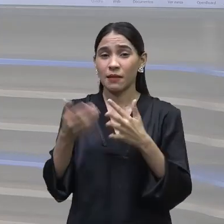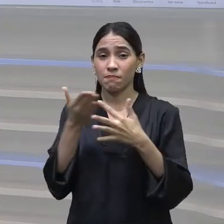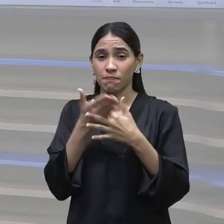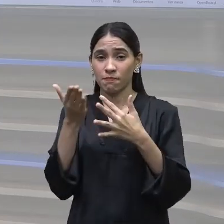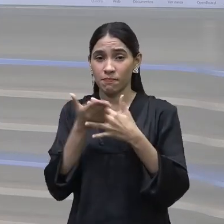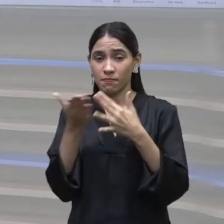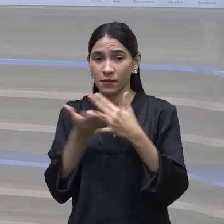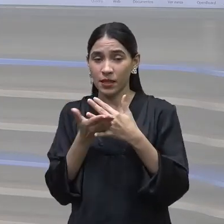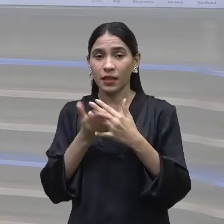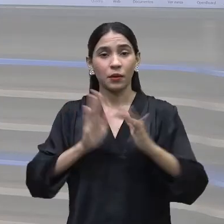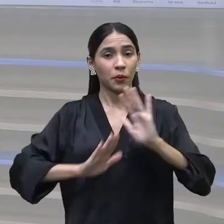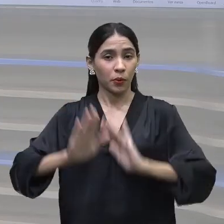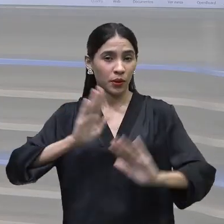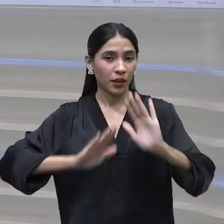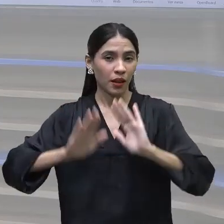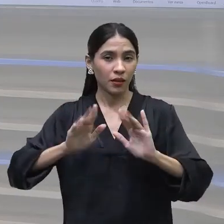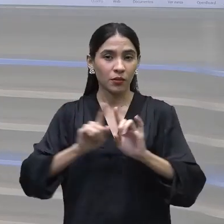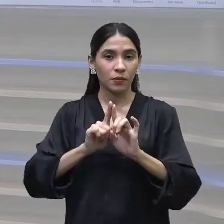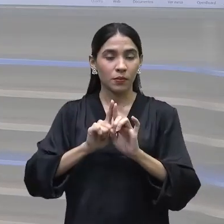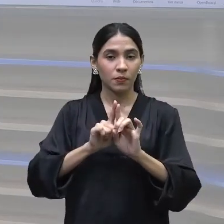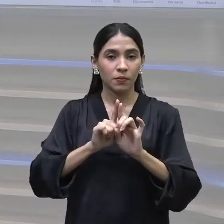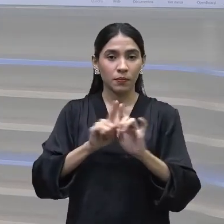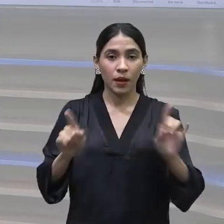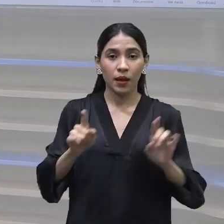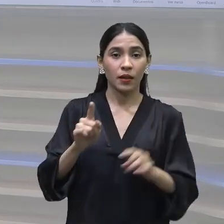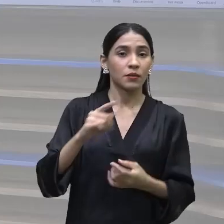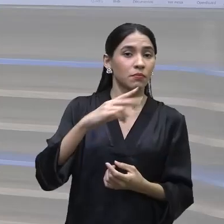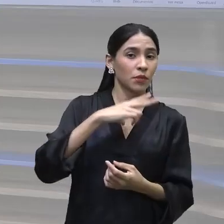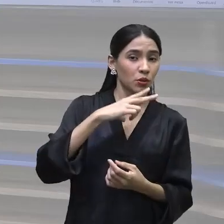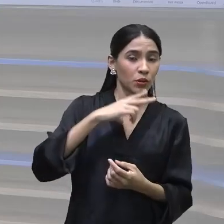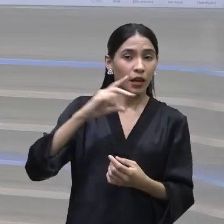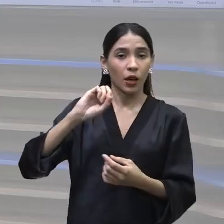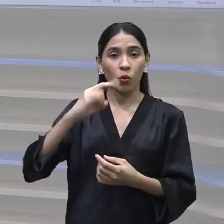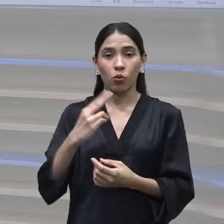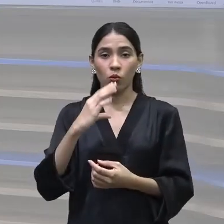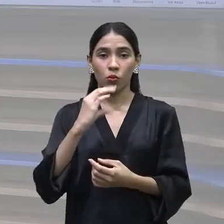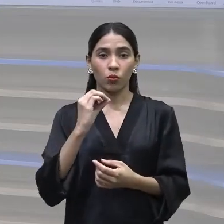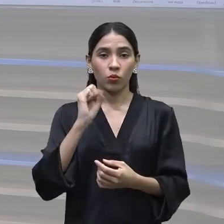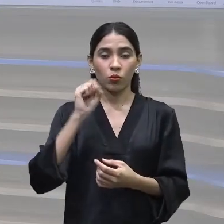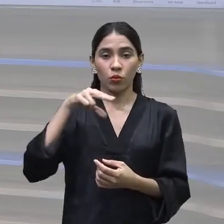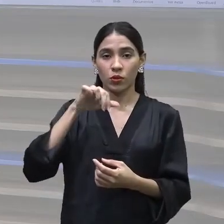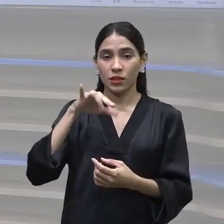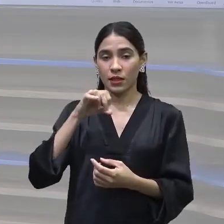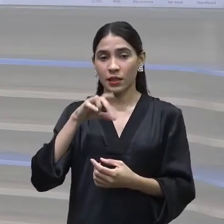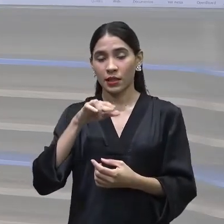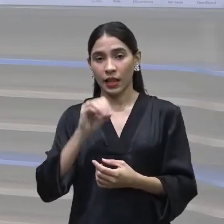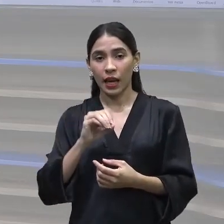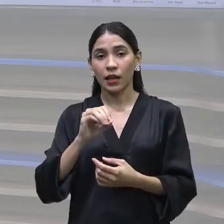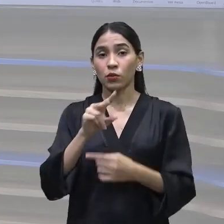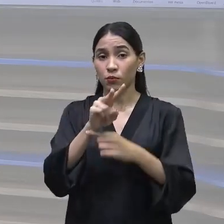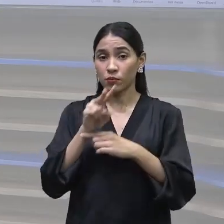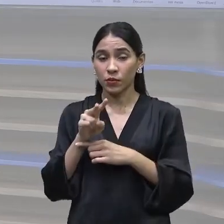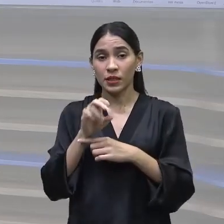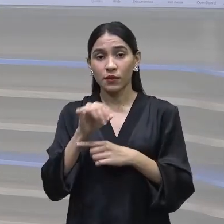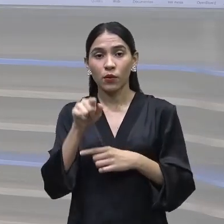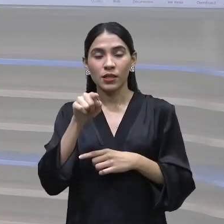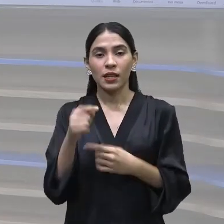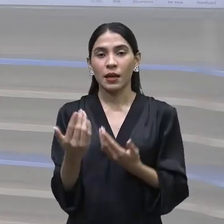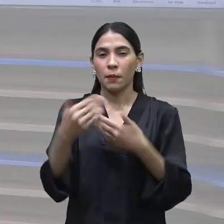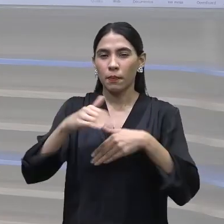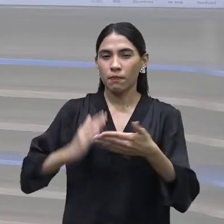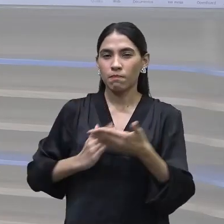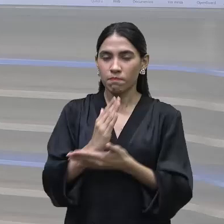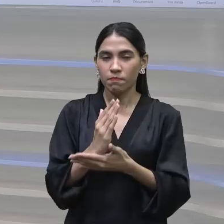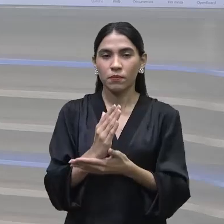Então muito cuidado, mas entre o pessoal e o consignado, se você for funcionário público, o consignado ele é